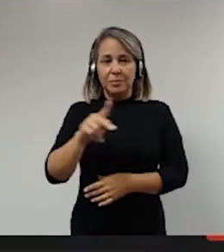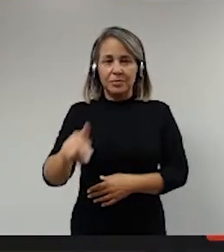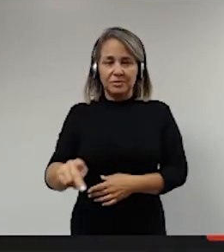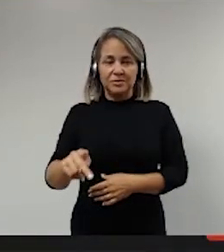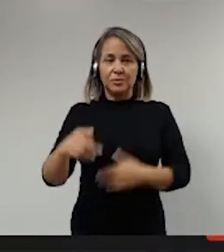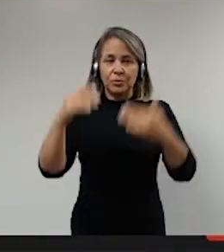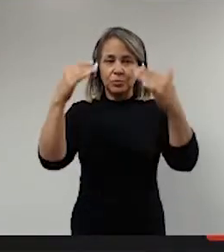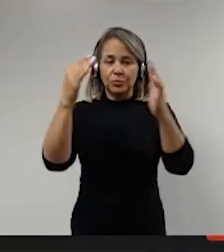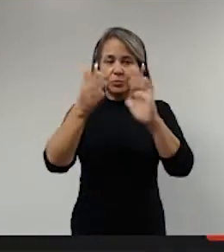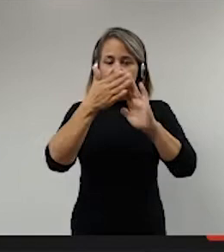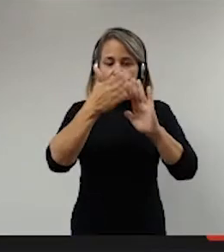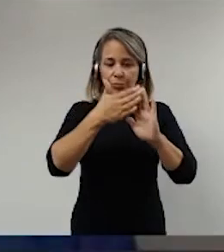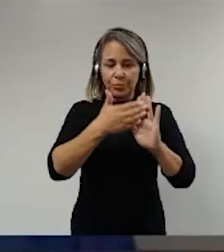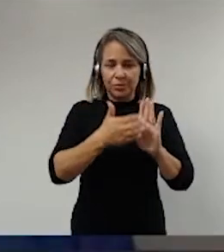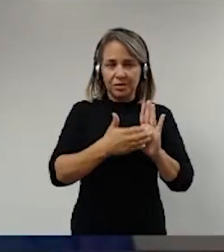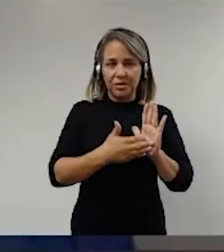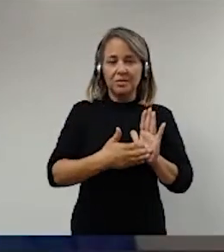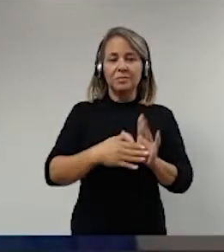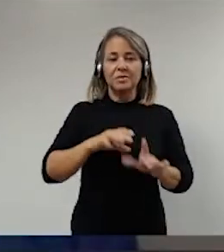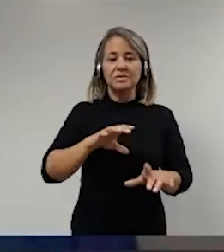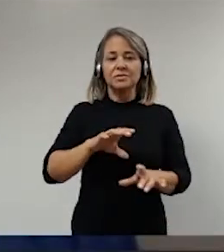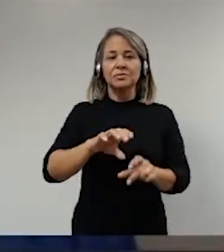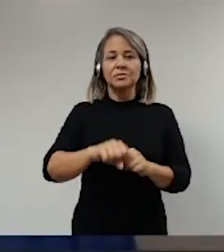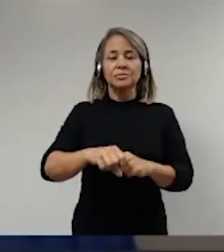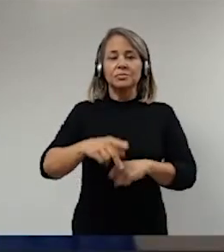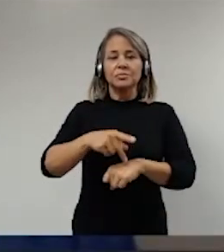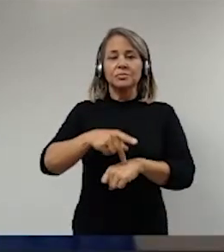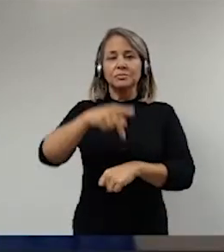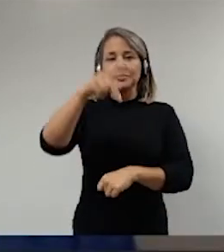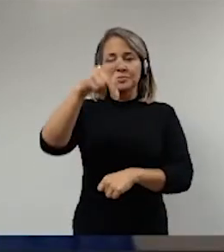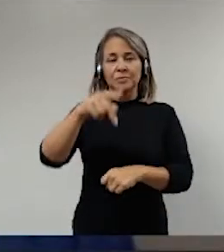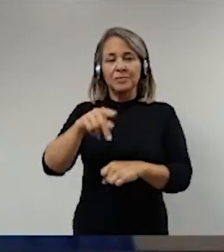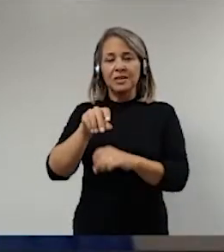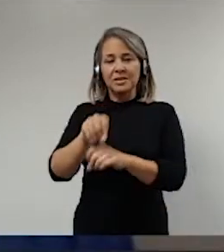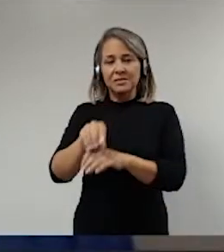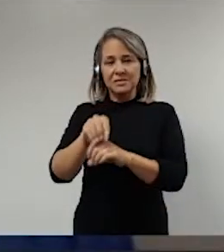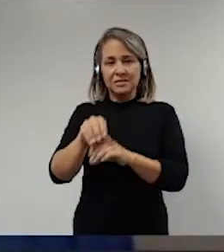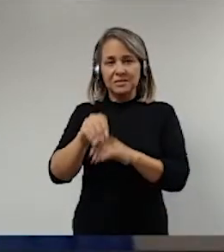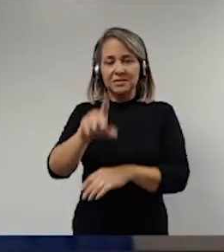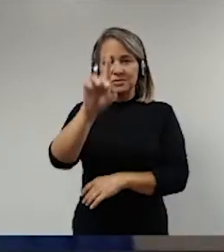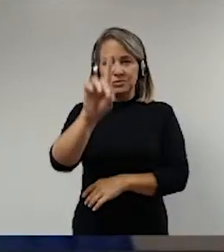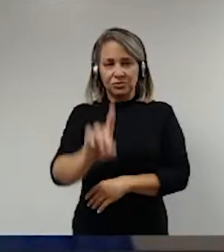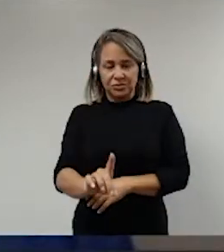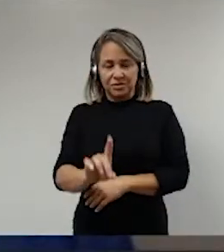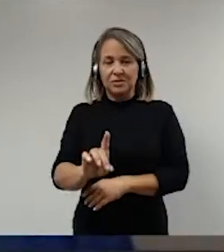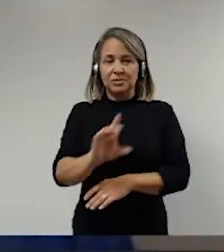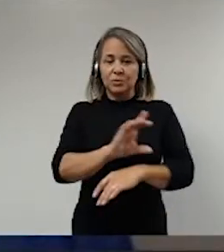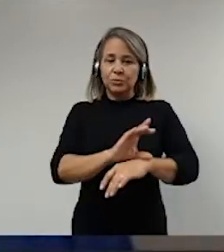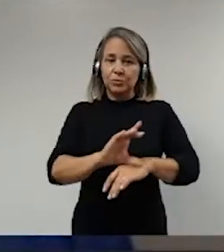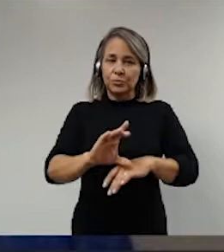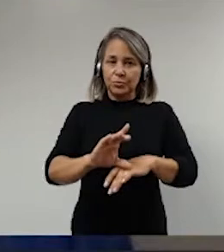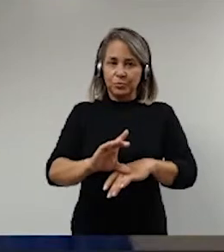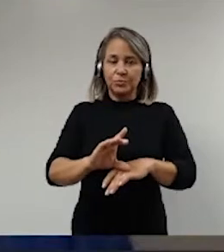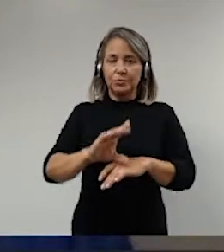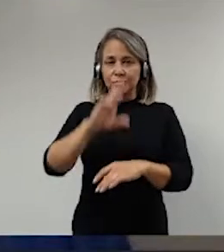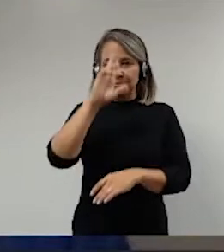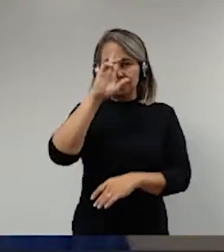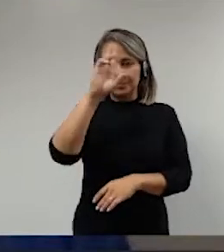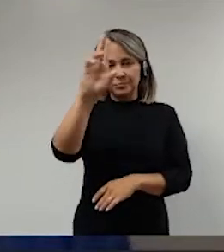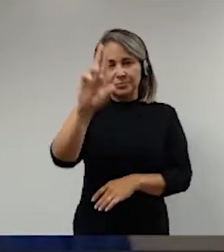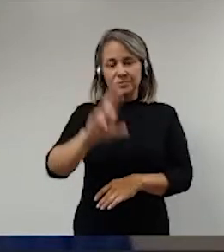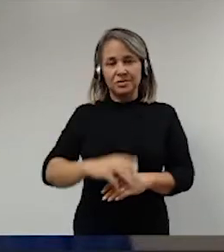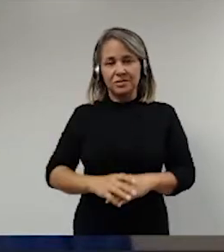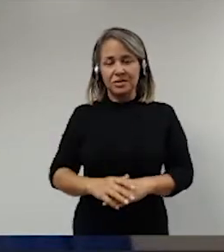pós-graduação da Fundação Getúlio Vargas Law, no qual leciona o módulo Direito do Entretenimento do curso de Propriedade Intelectual e Novos